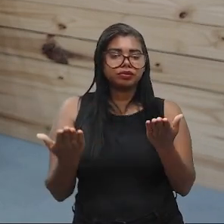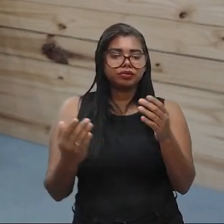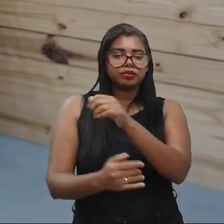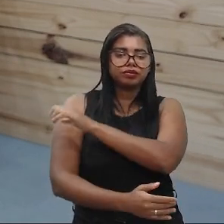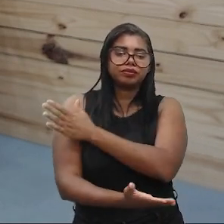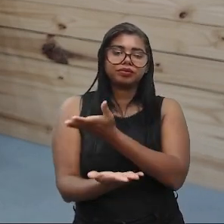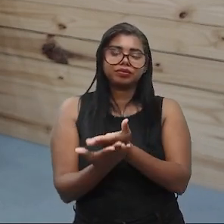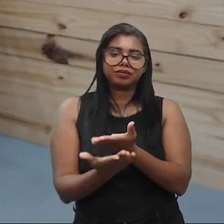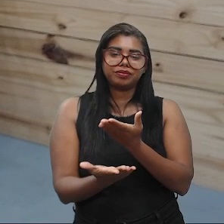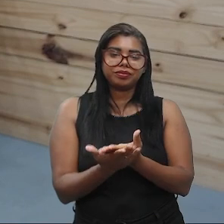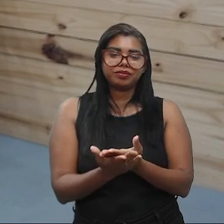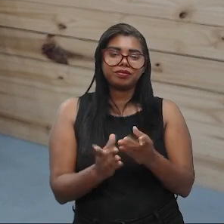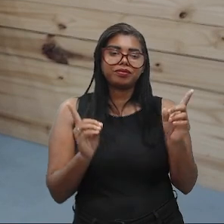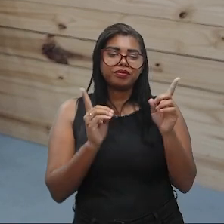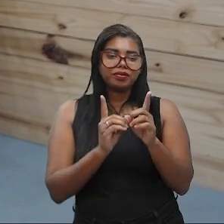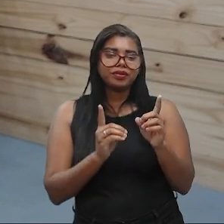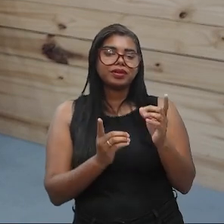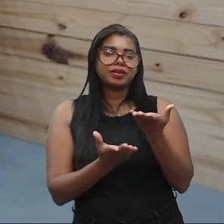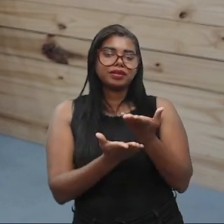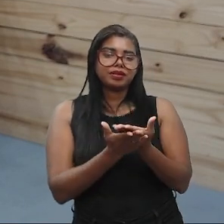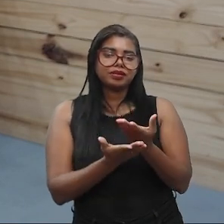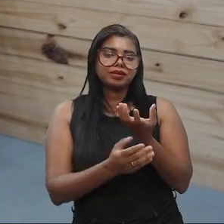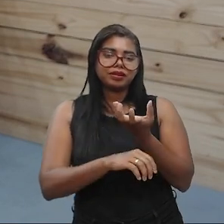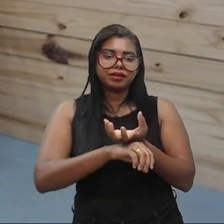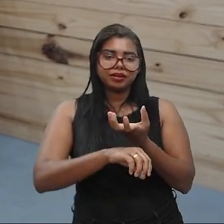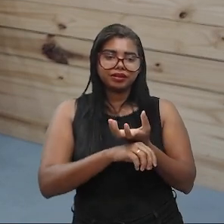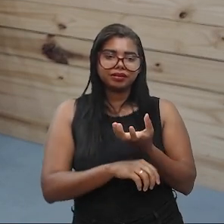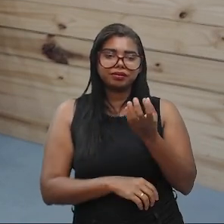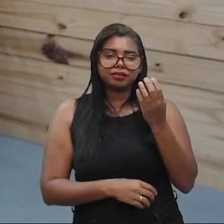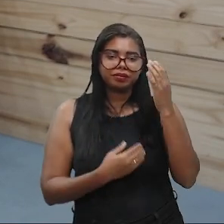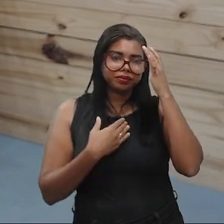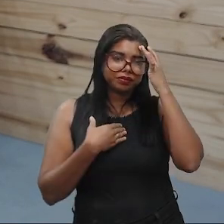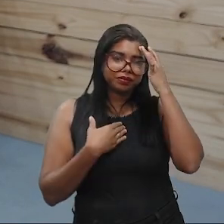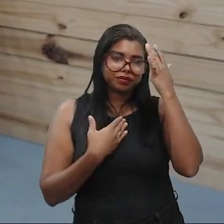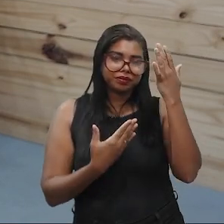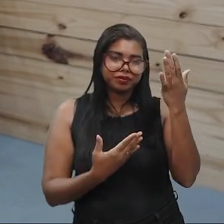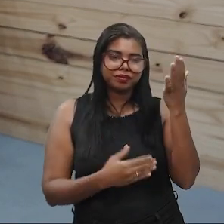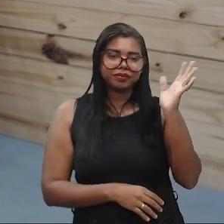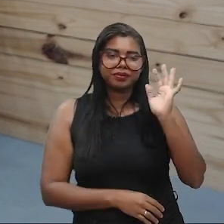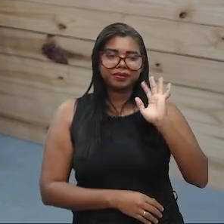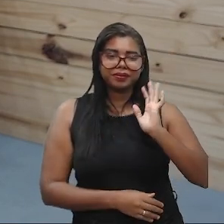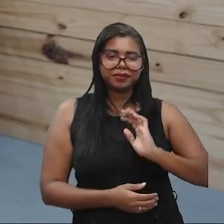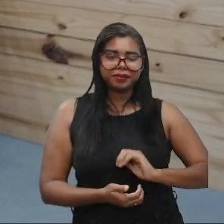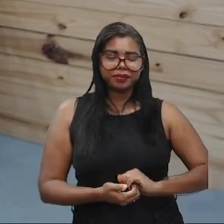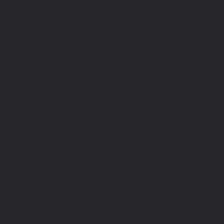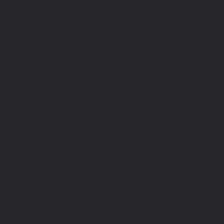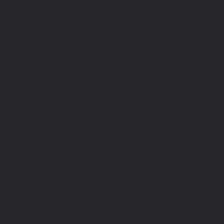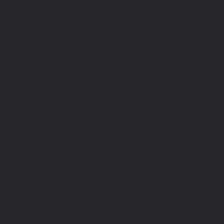e espero que a gente se encontre nas próximas disciplinas por aí. Obrigado e até mais.